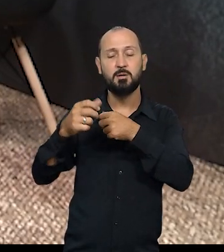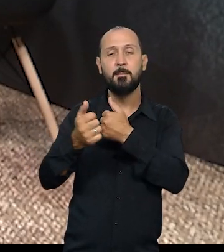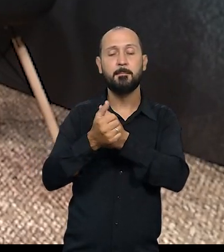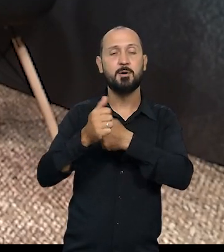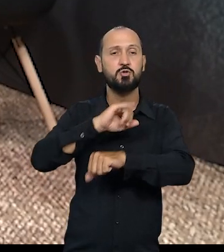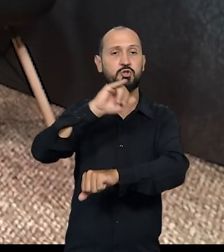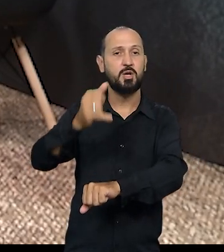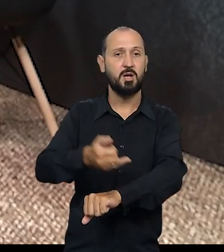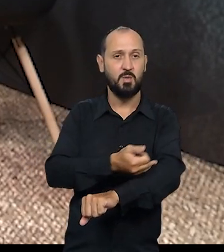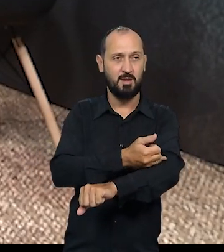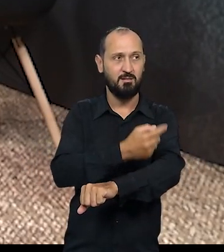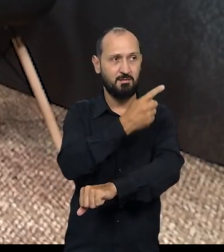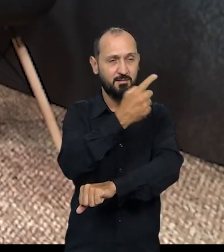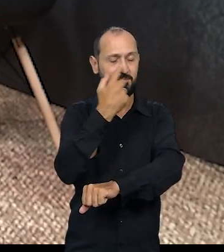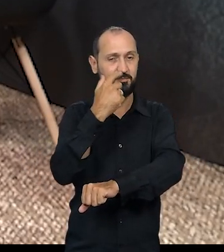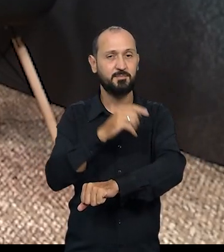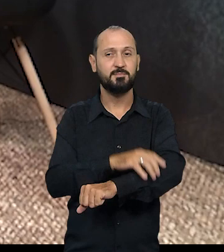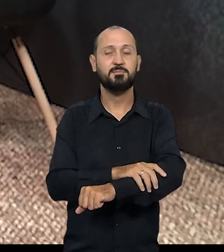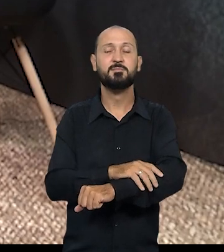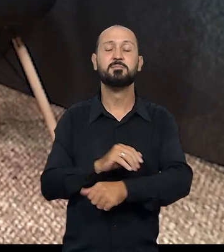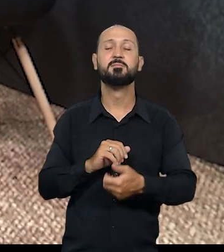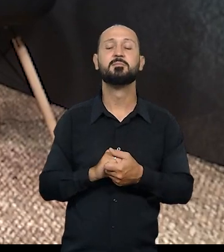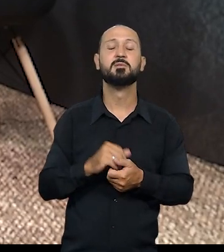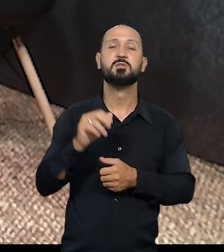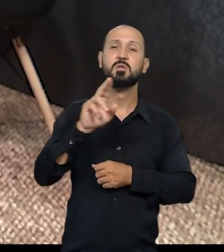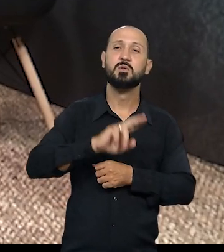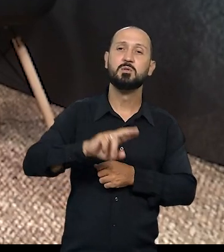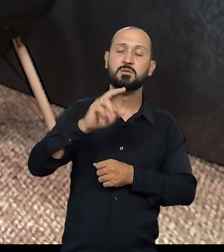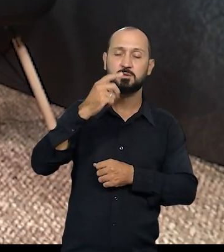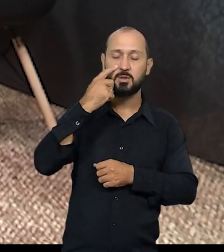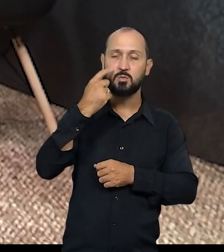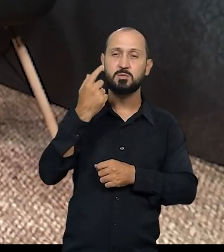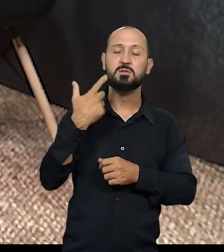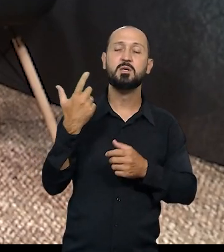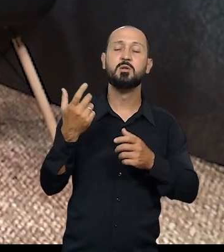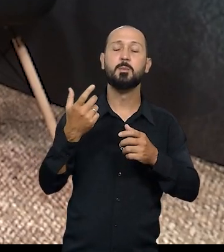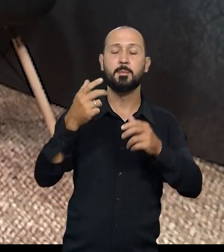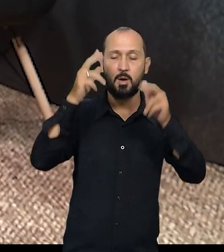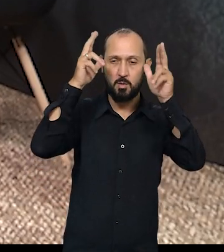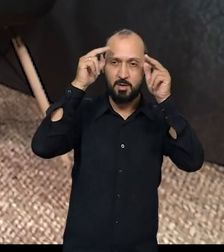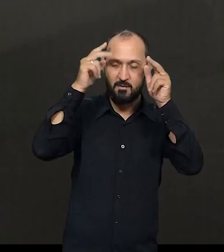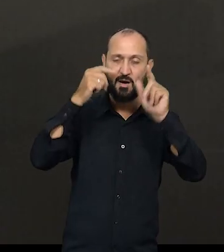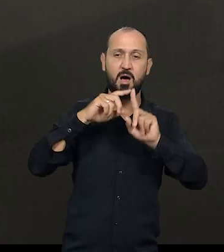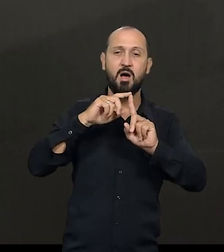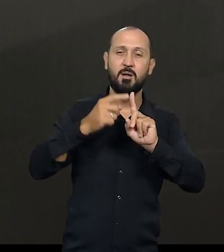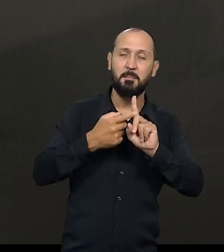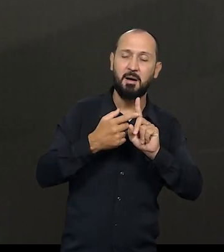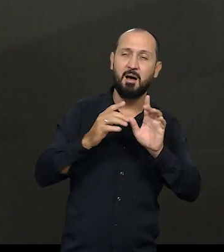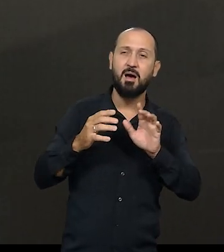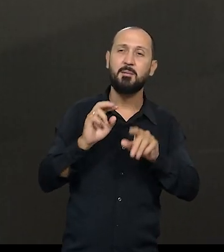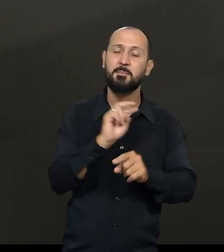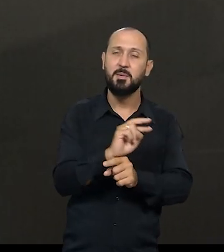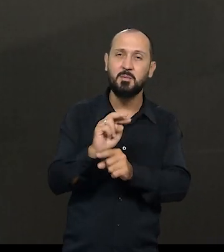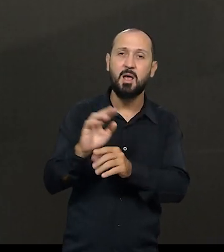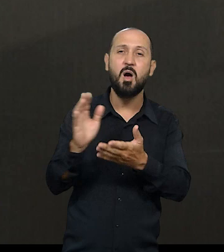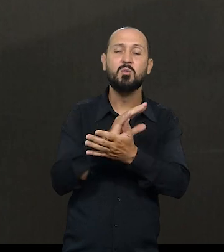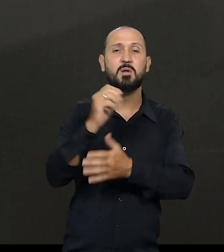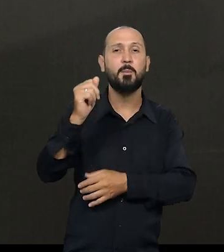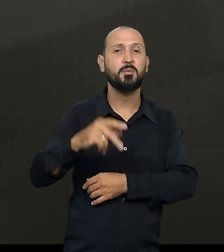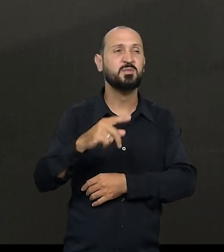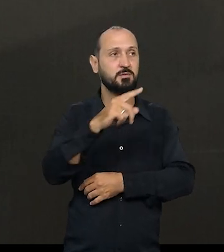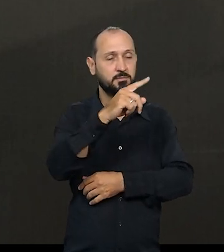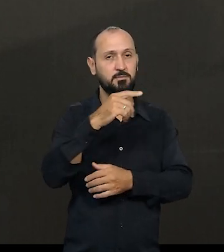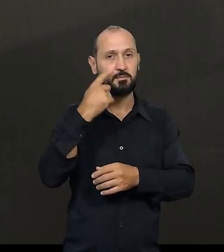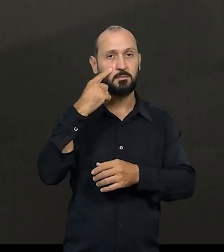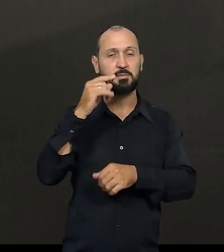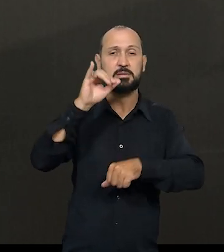Araguari, que também a gente está utilizando para a parte de reprodução dos cavalos, e alguns cavalos aposentados também estão lá nessa chácara. Mas